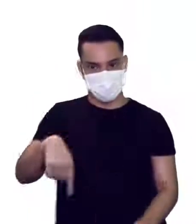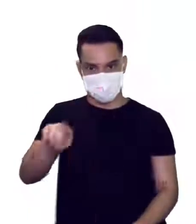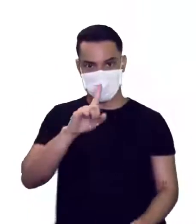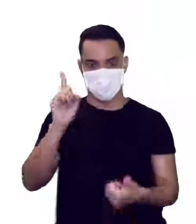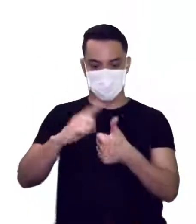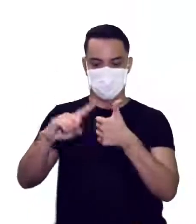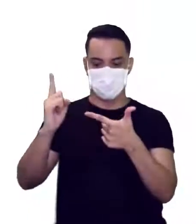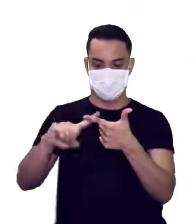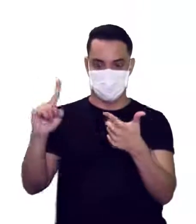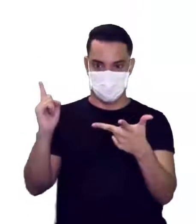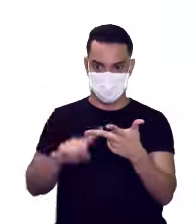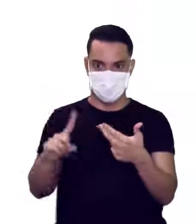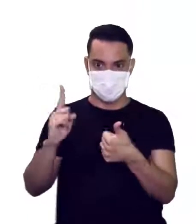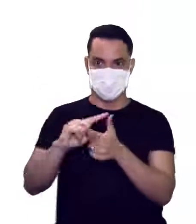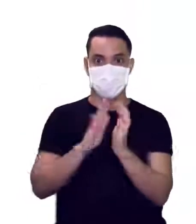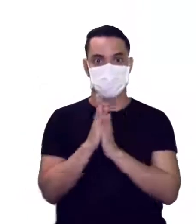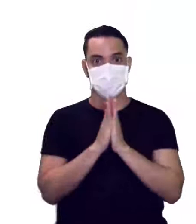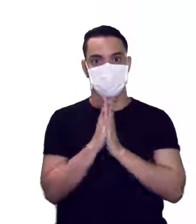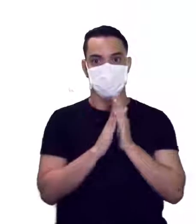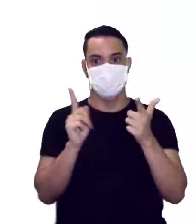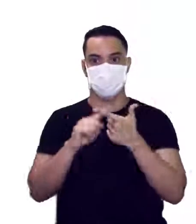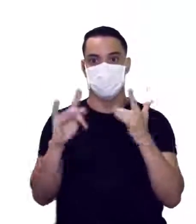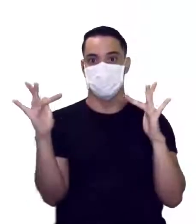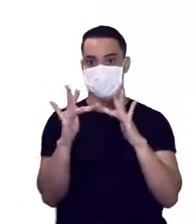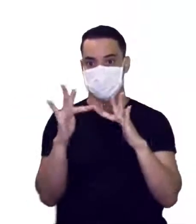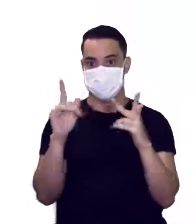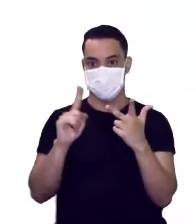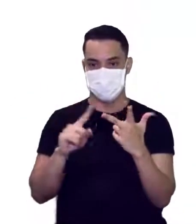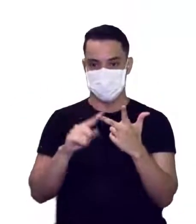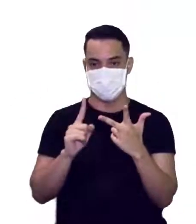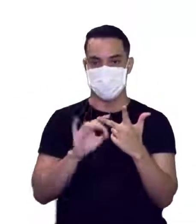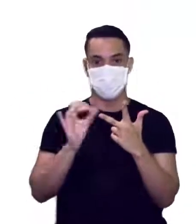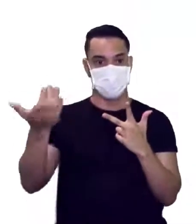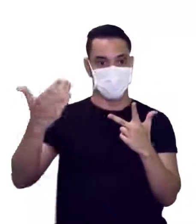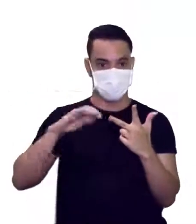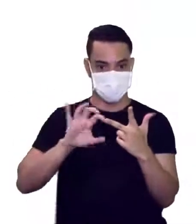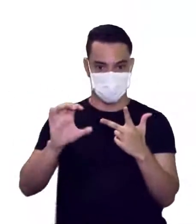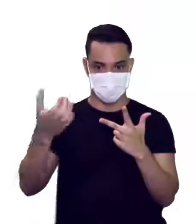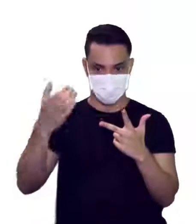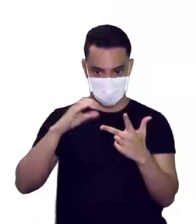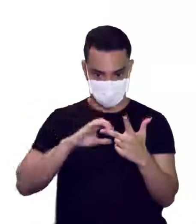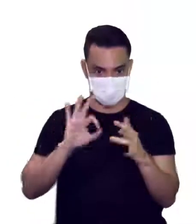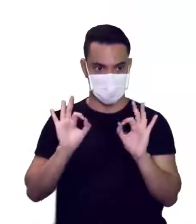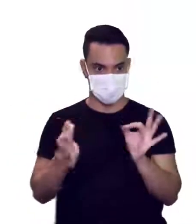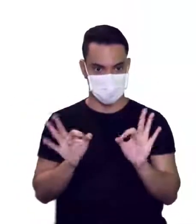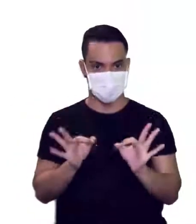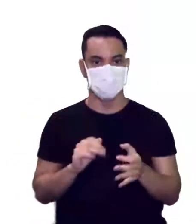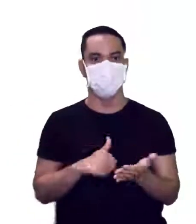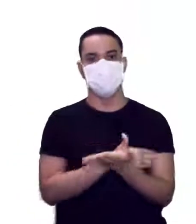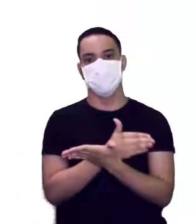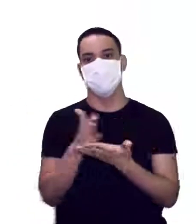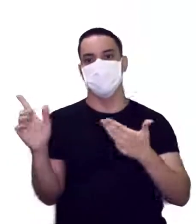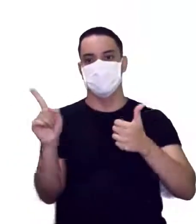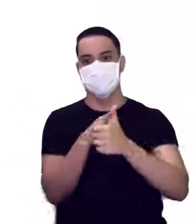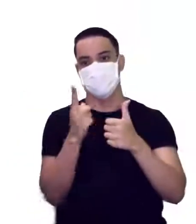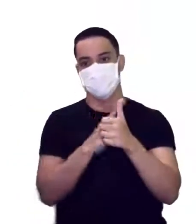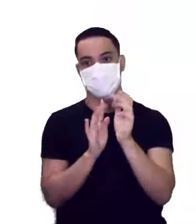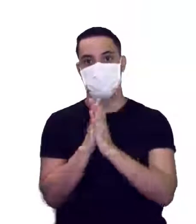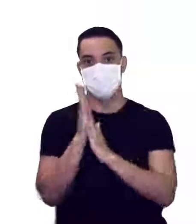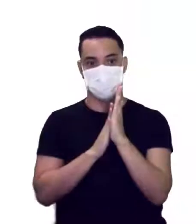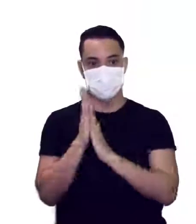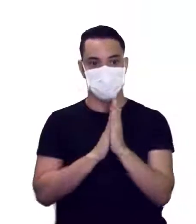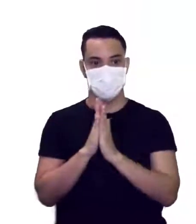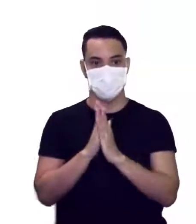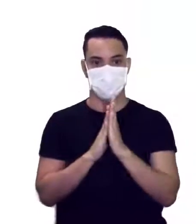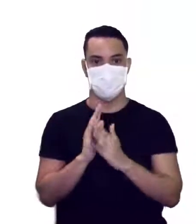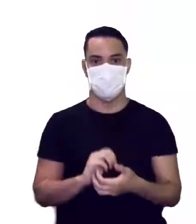3 processos: atrito, contato e indução eletrostática. Vamos começar pelo primeiro, que é o